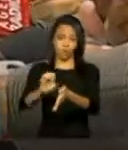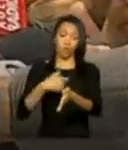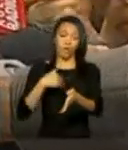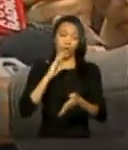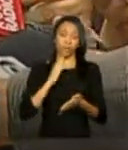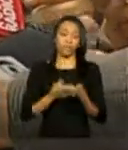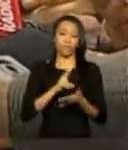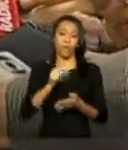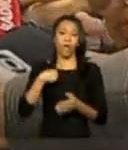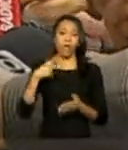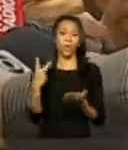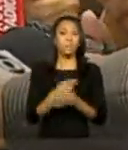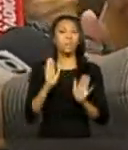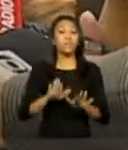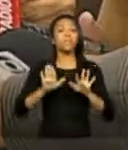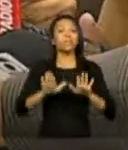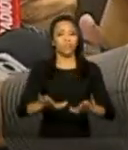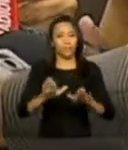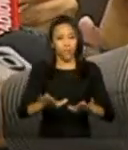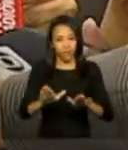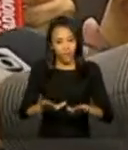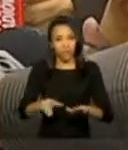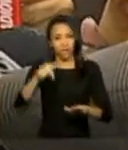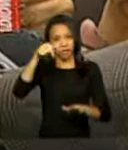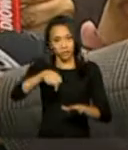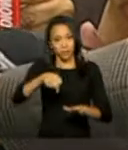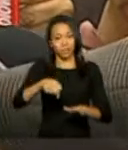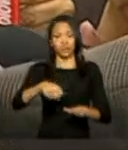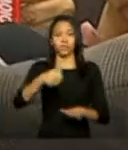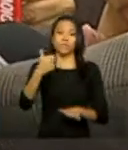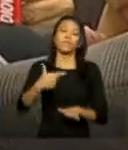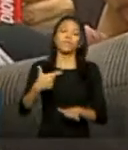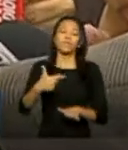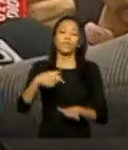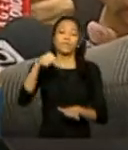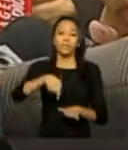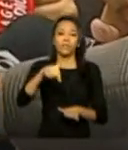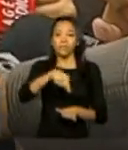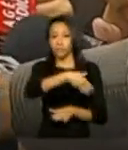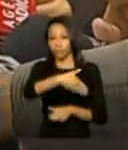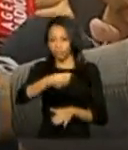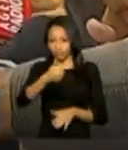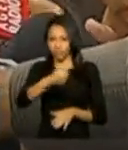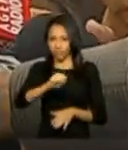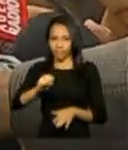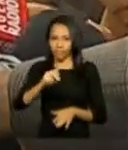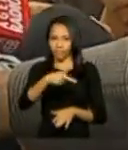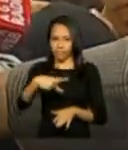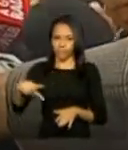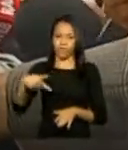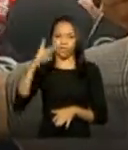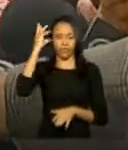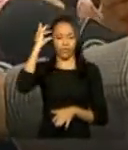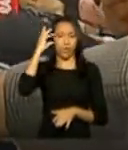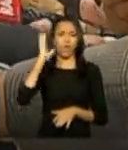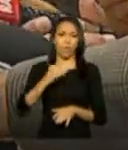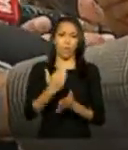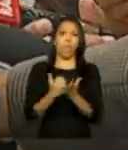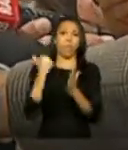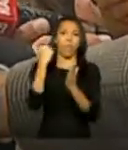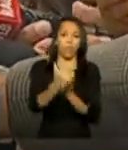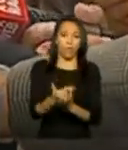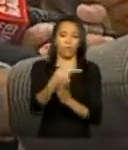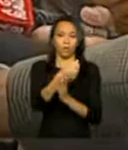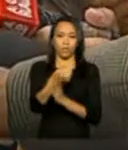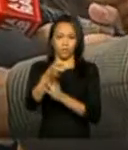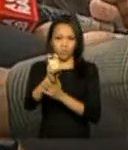esse aumento, gradativamente durante esse segundo mandato da presidente Dilma. Nós teremos um aumento já em 2015,